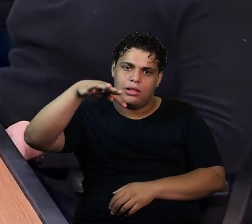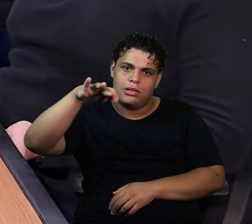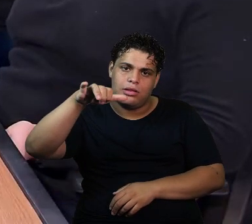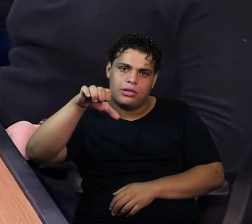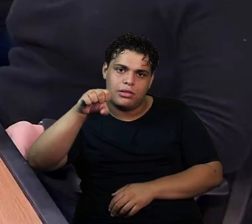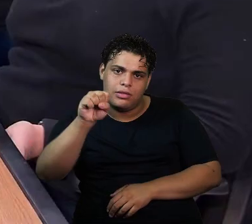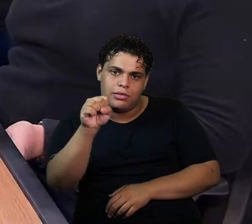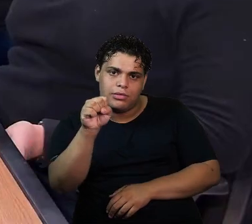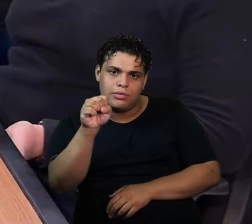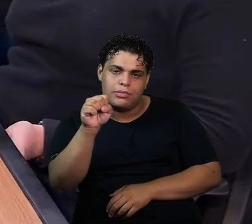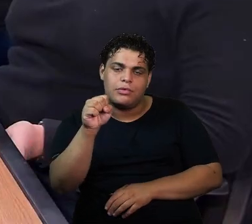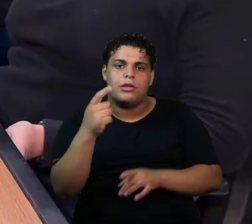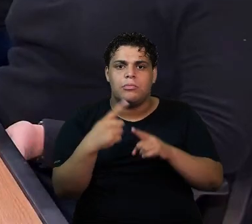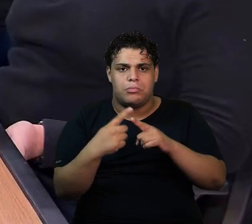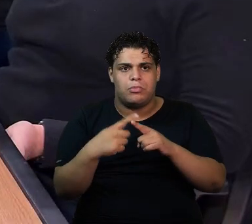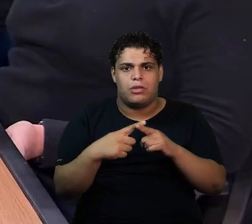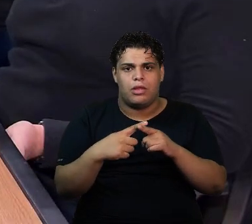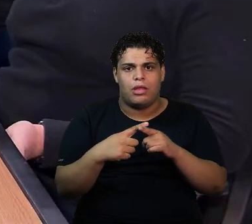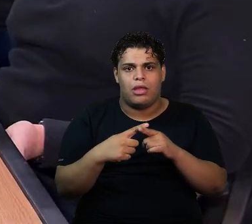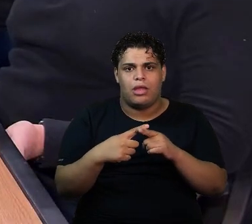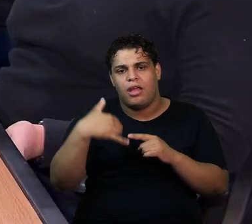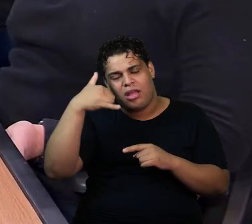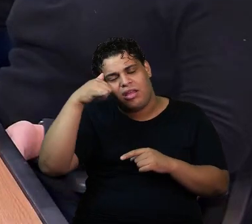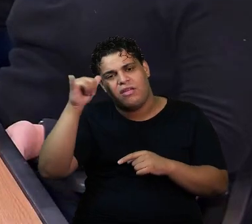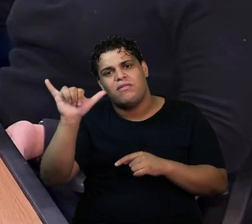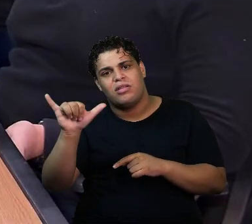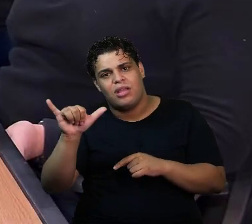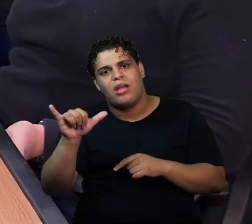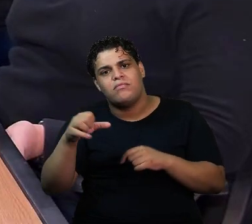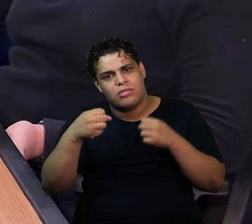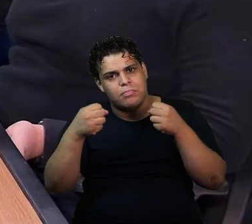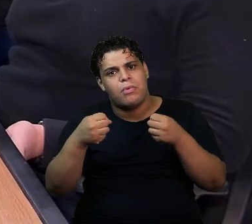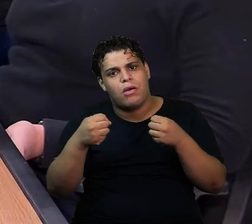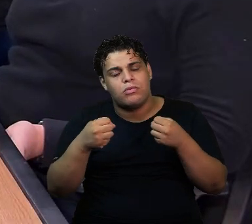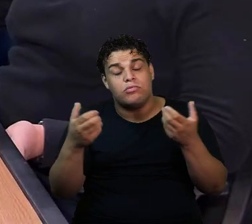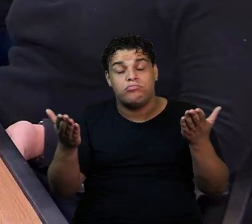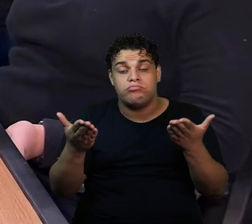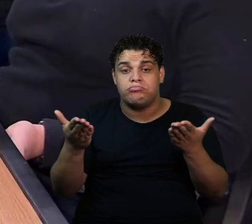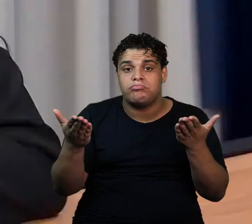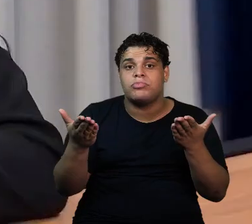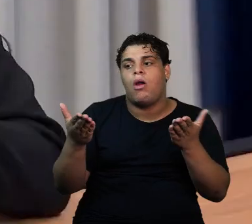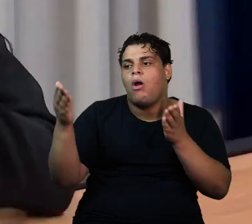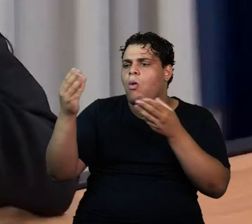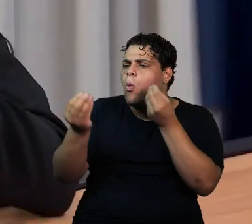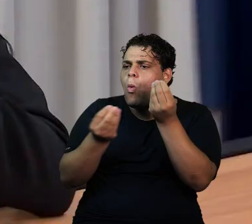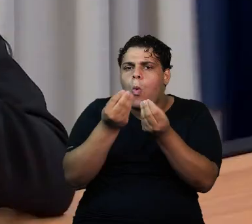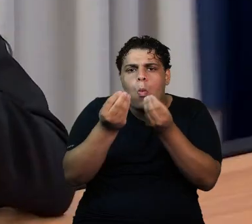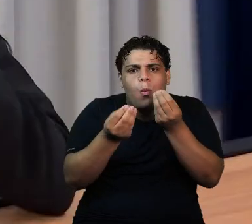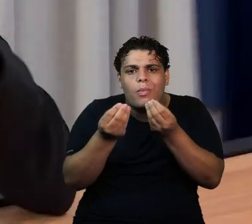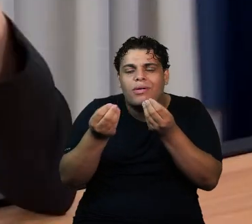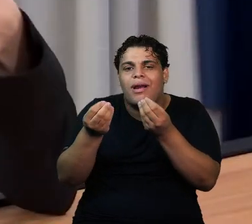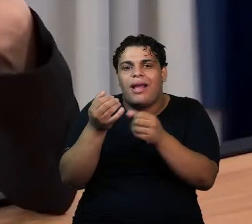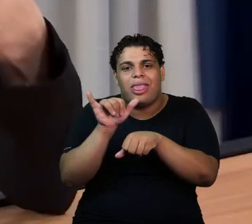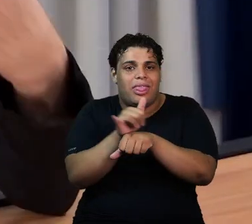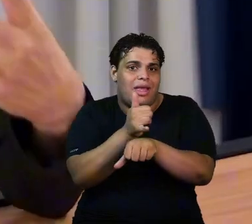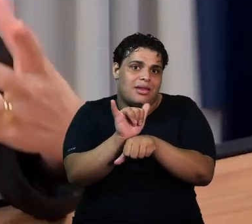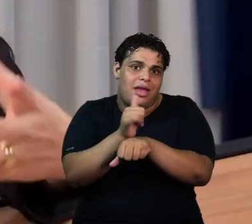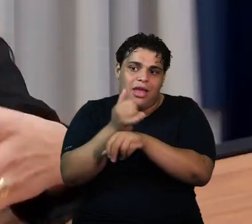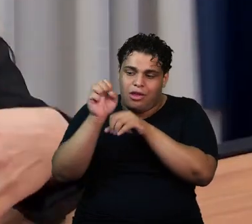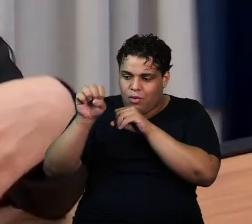muito evitáveis, né? Então, através da educação, de uma